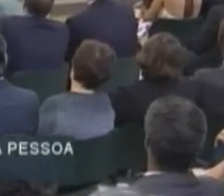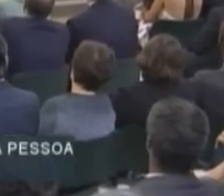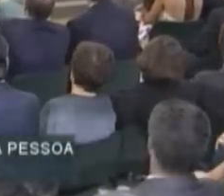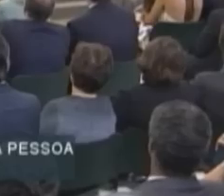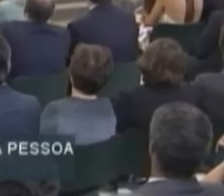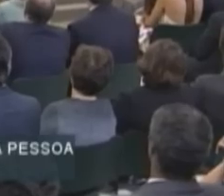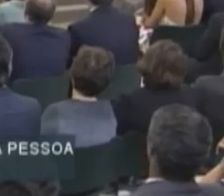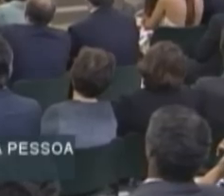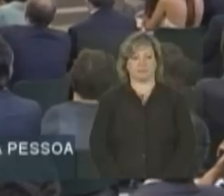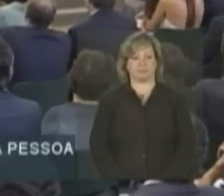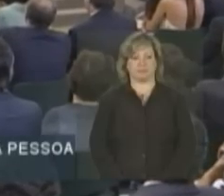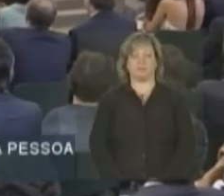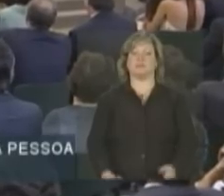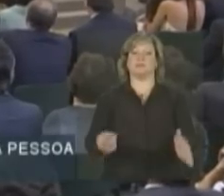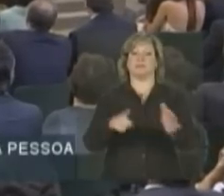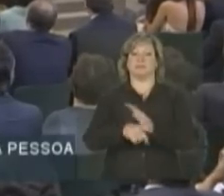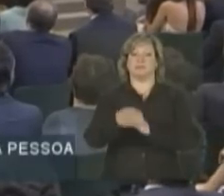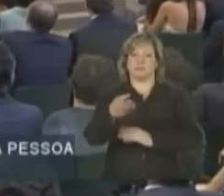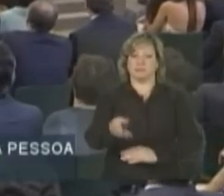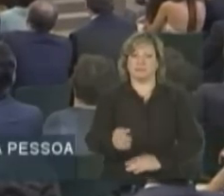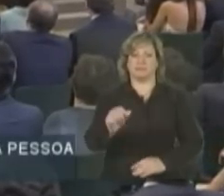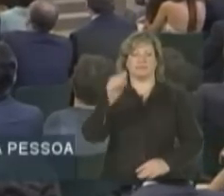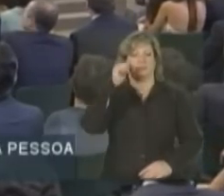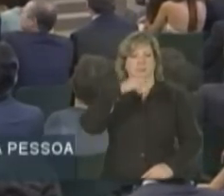Senhora presidenta Dilma Rousseff,